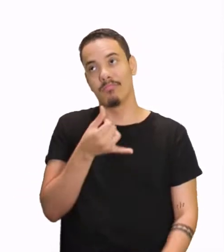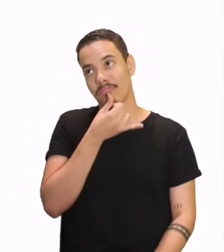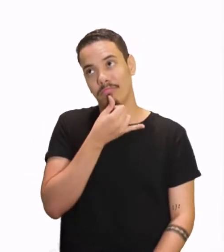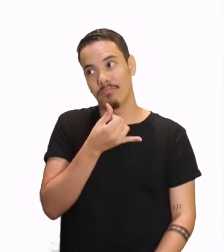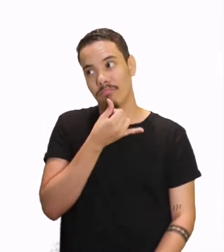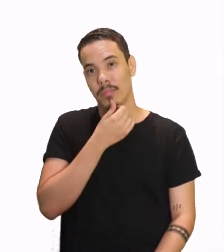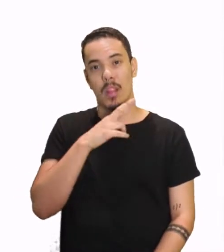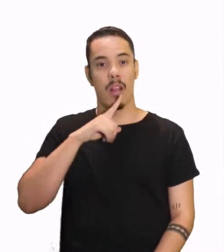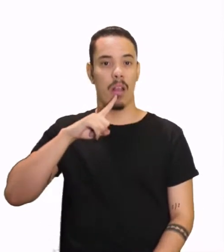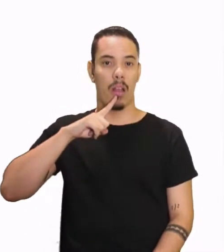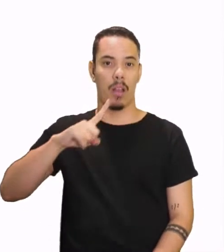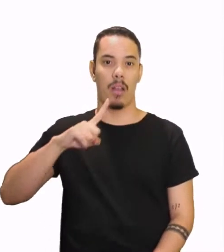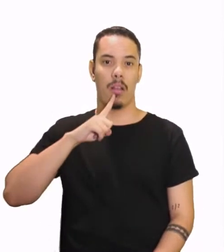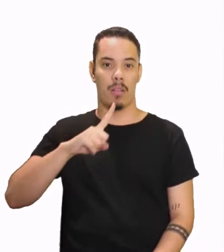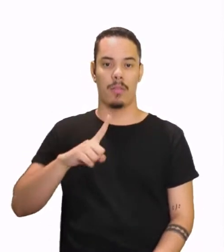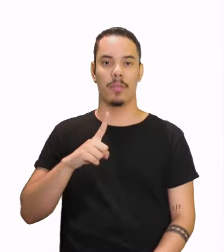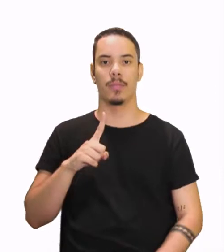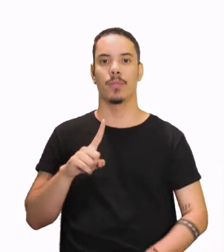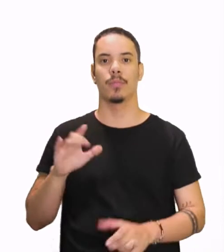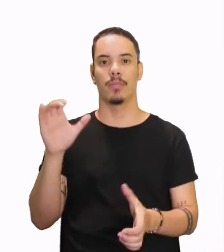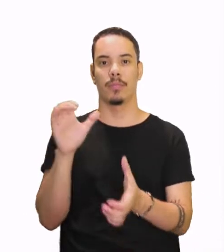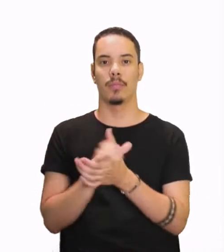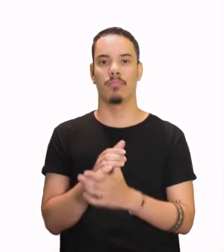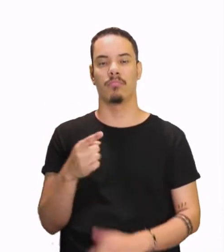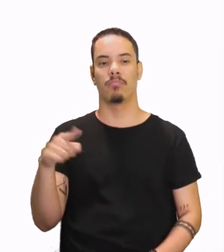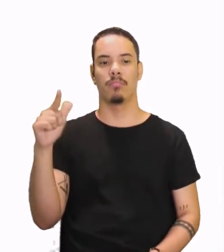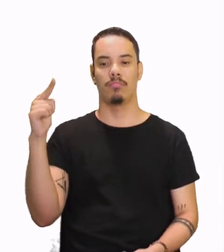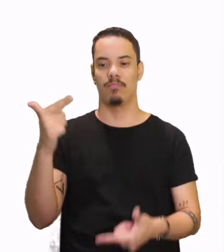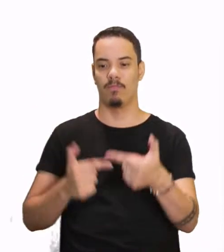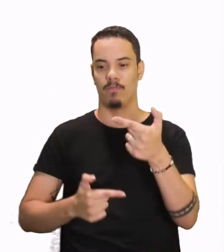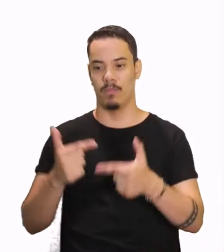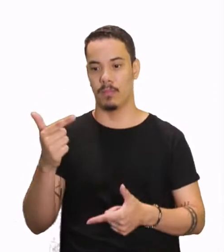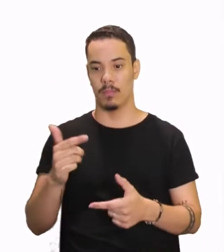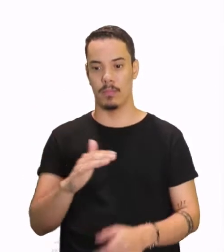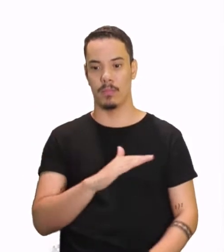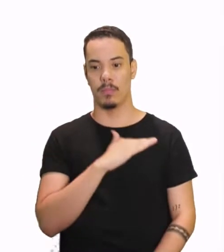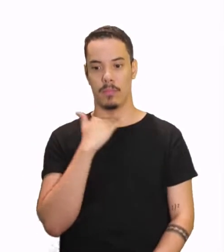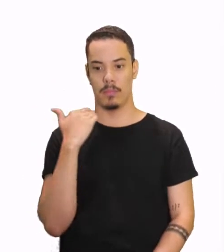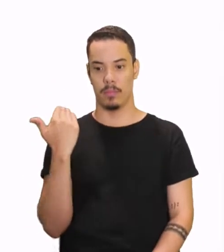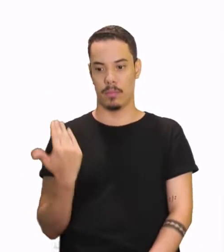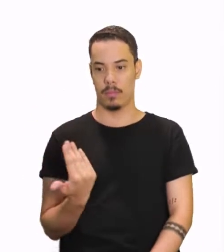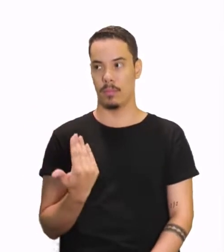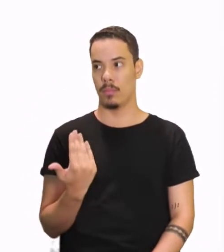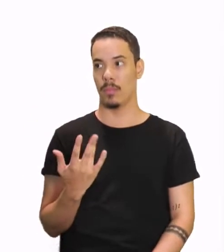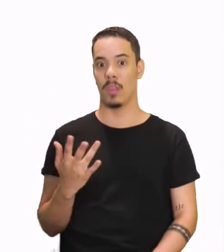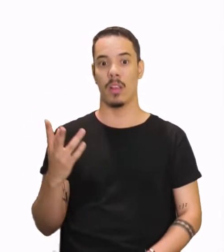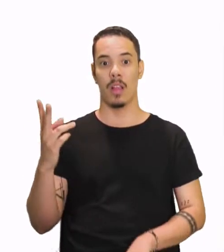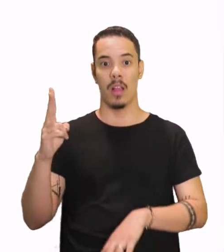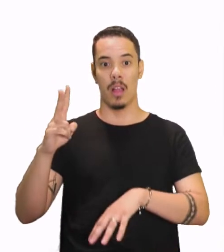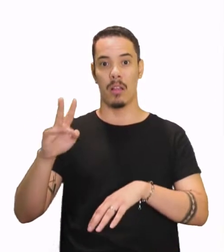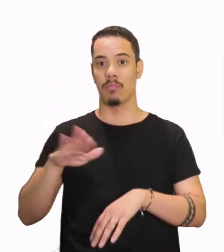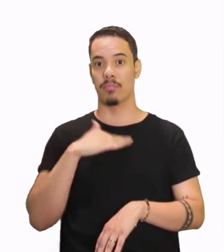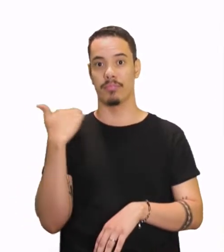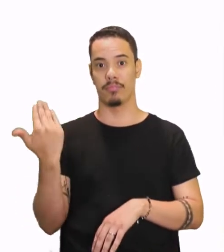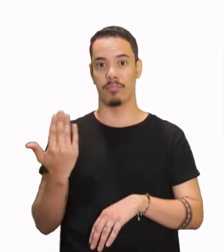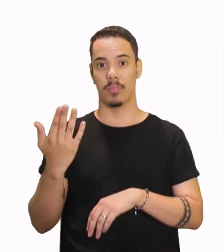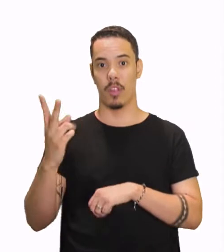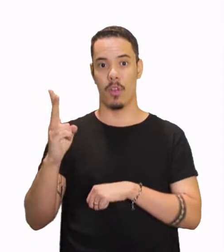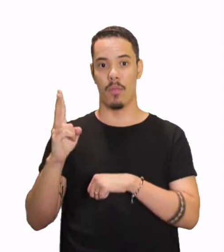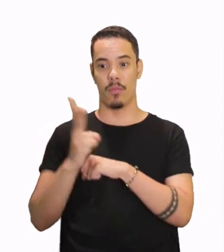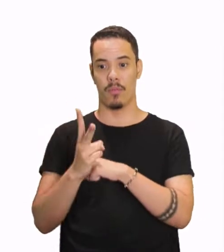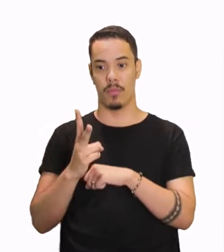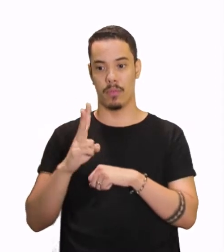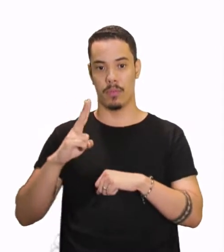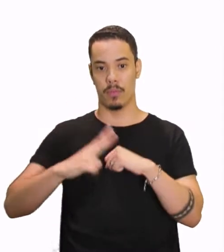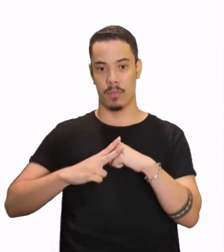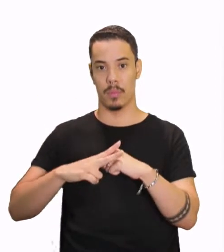aconteceu. O marido vai para a guerra, onde morre. Viúva, Inês casa-se com Pero